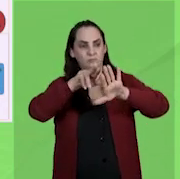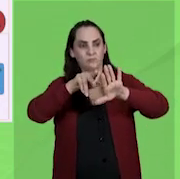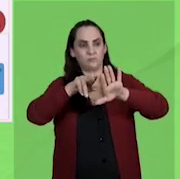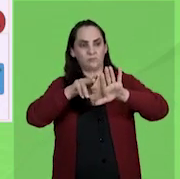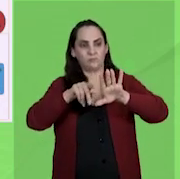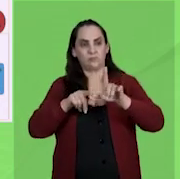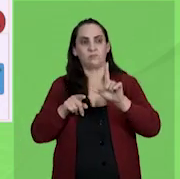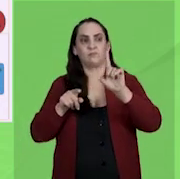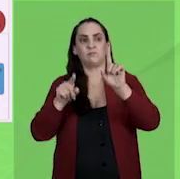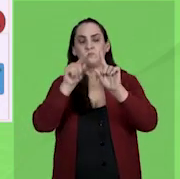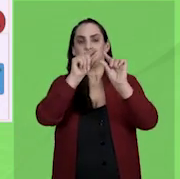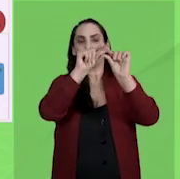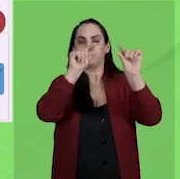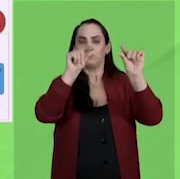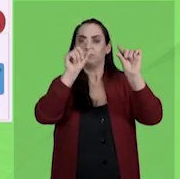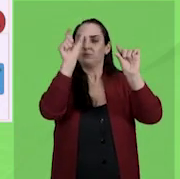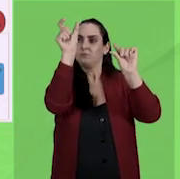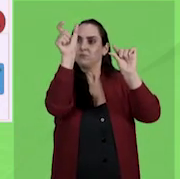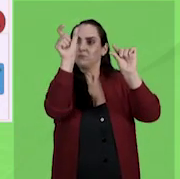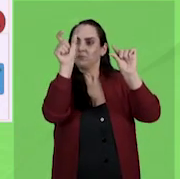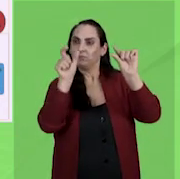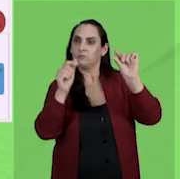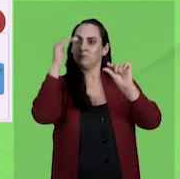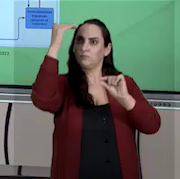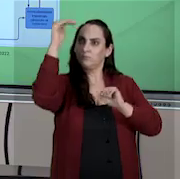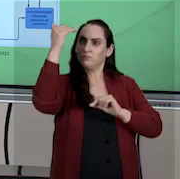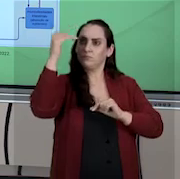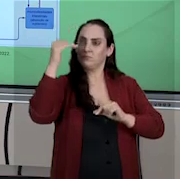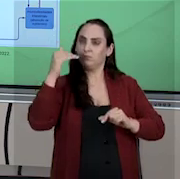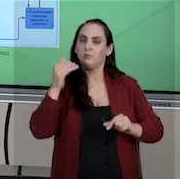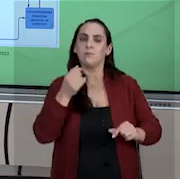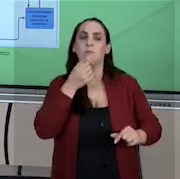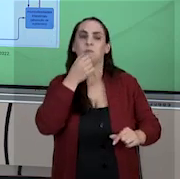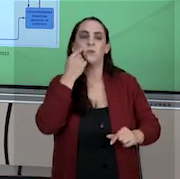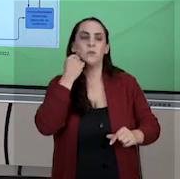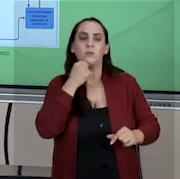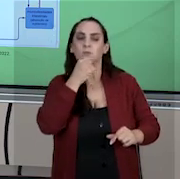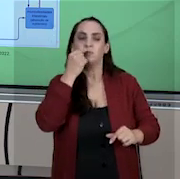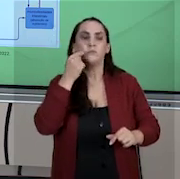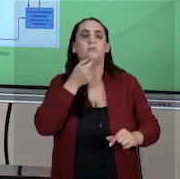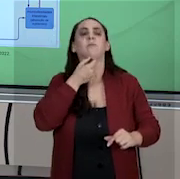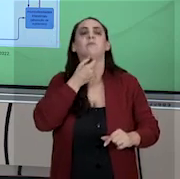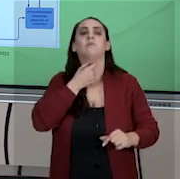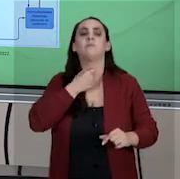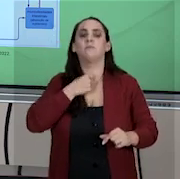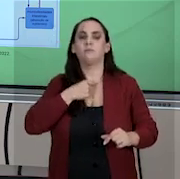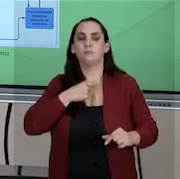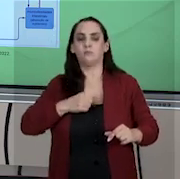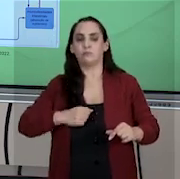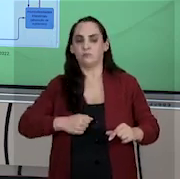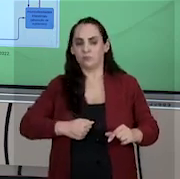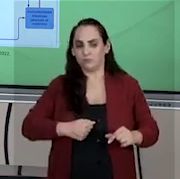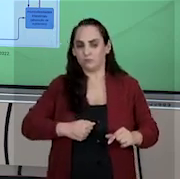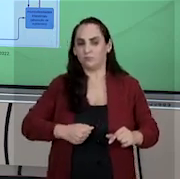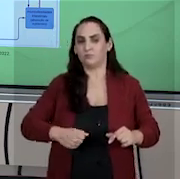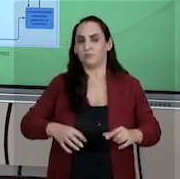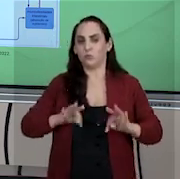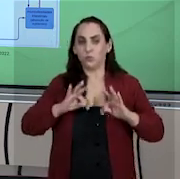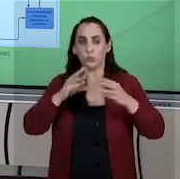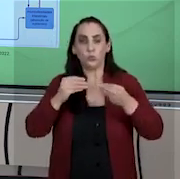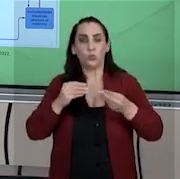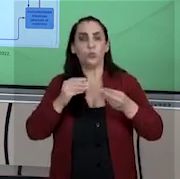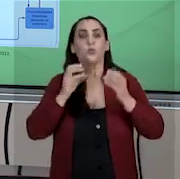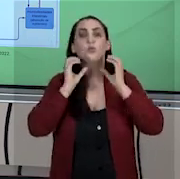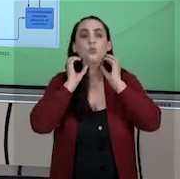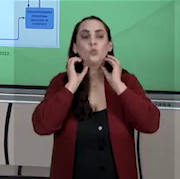cantinho os órgãos que eu já falei no início da aula. Então, boca, esôfago, estômago, intestino, as glândulas anexas, que